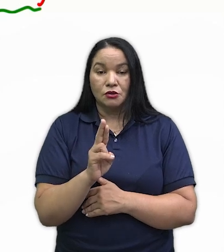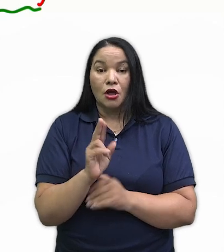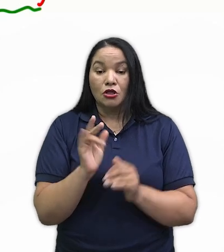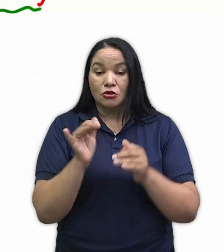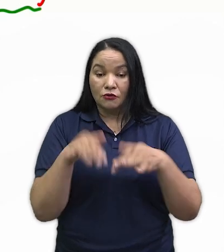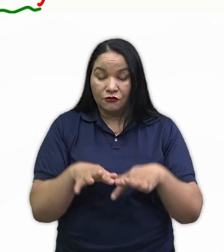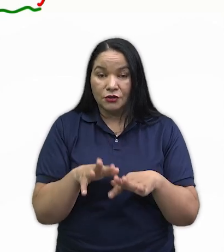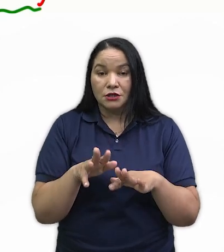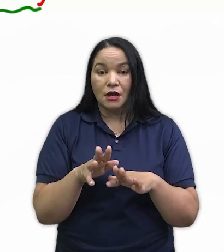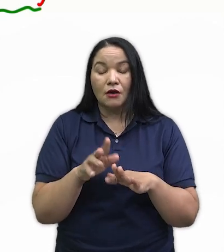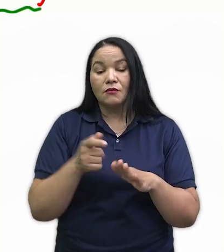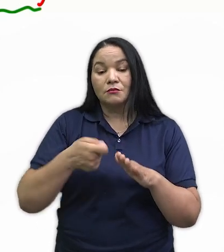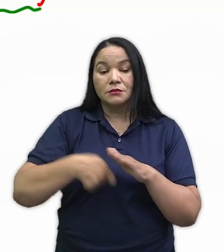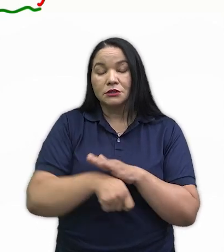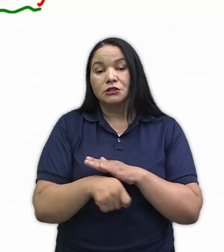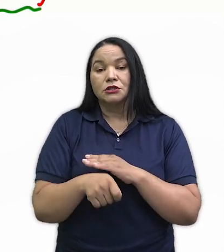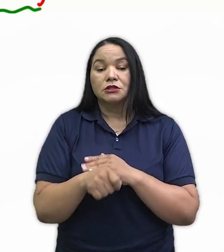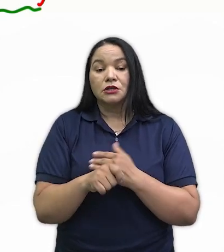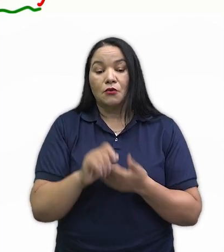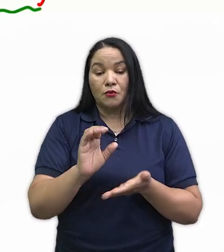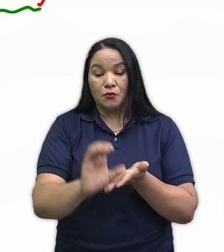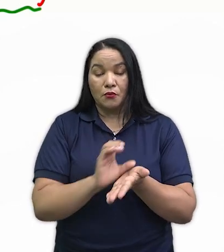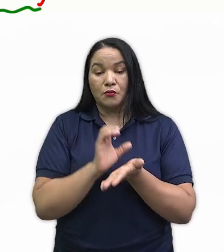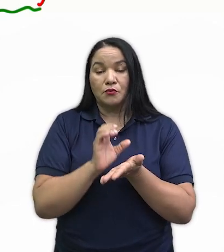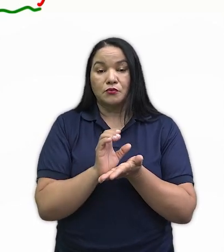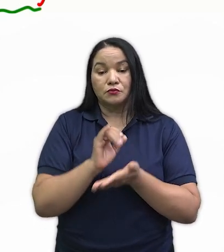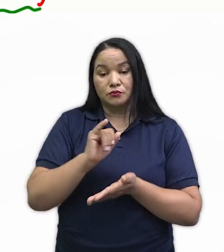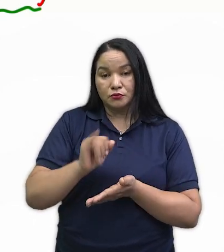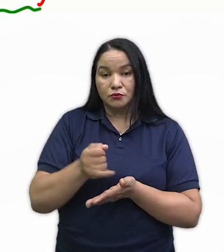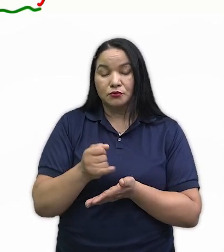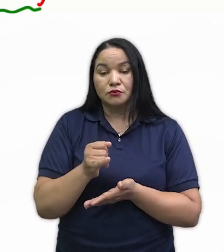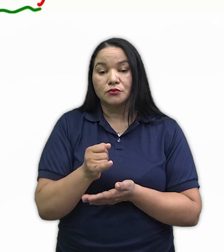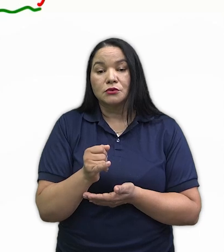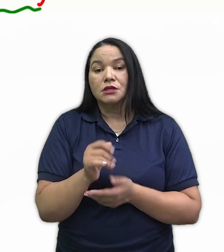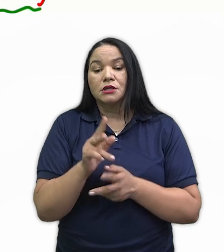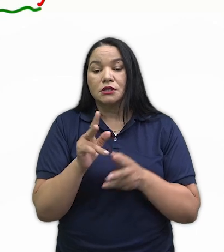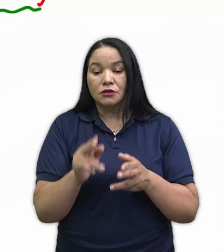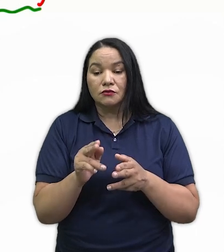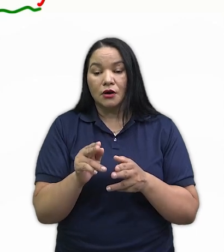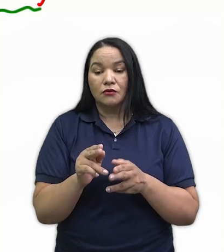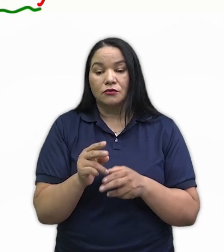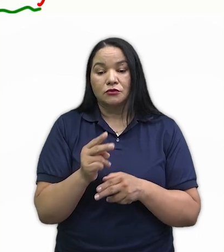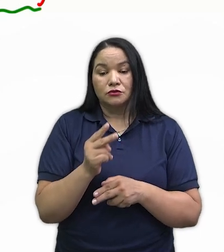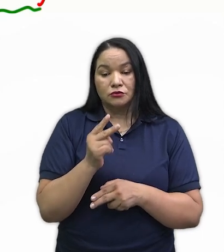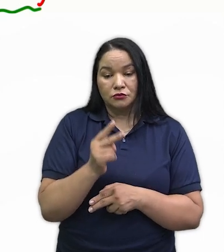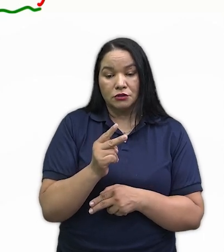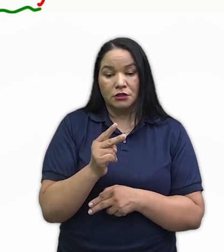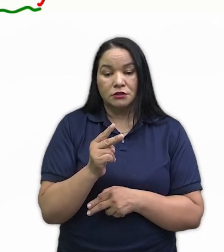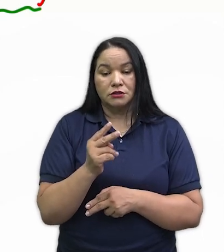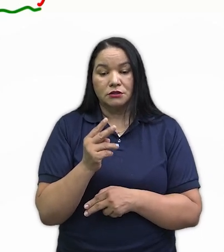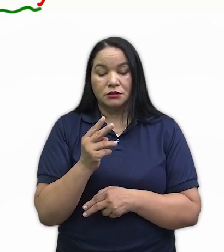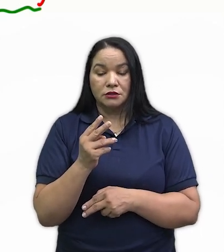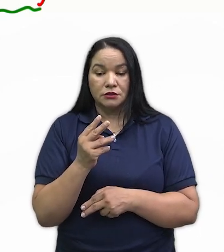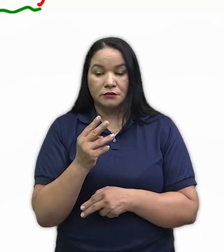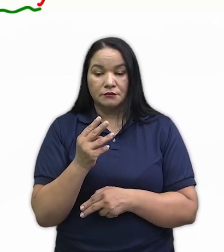dessa aplicação ele gere um total de juros igual a R$